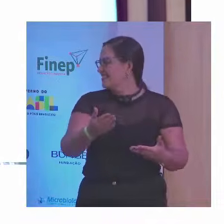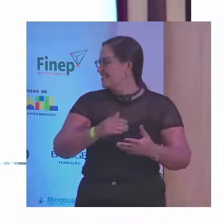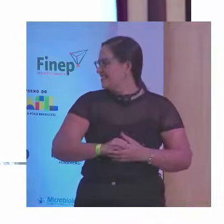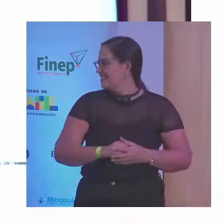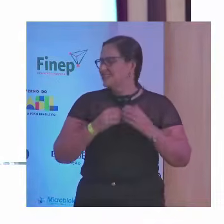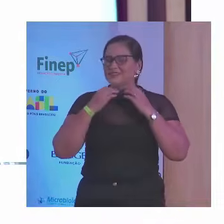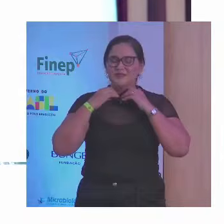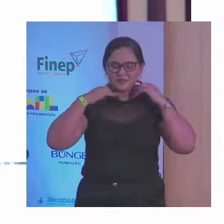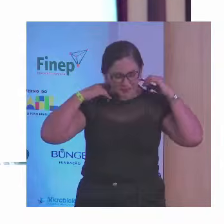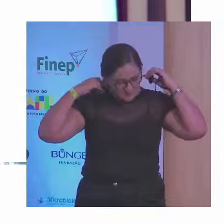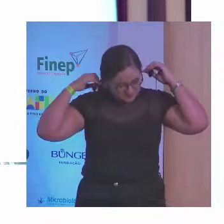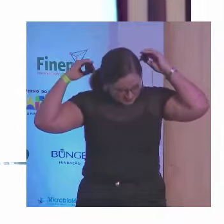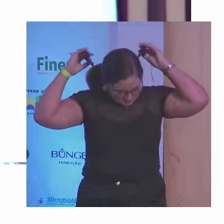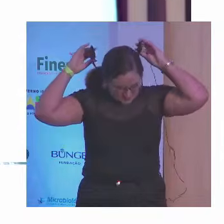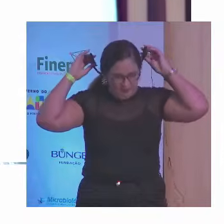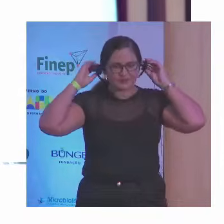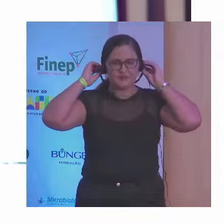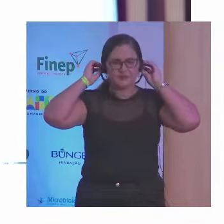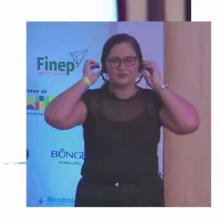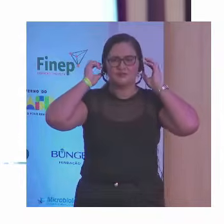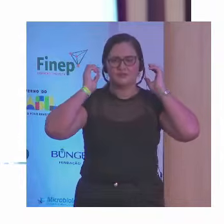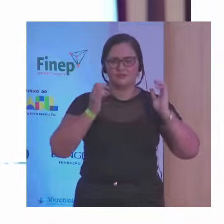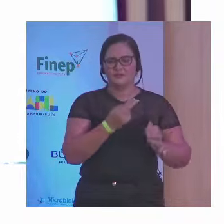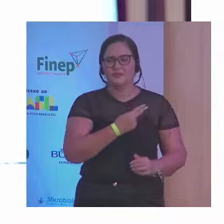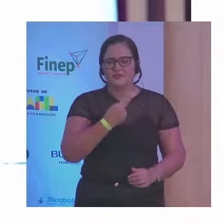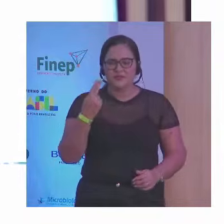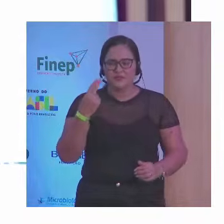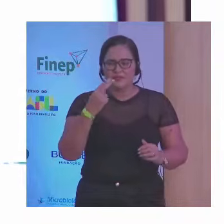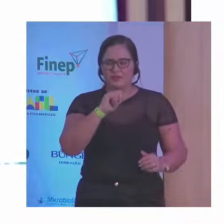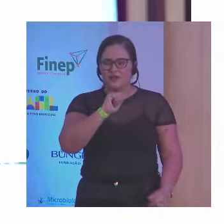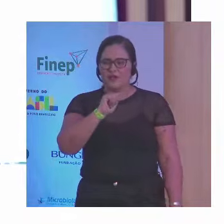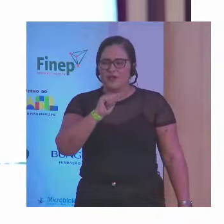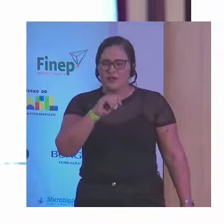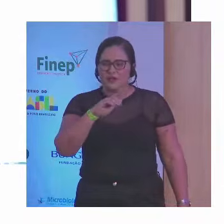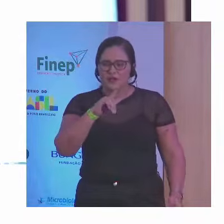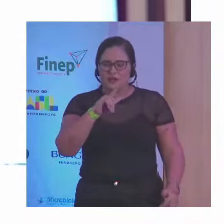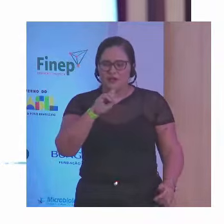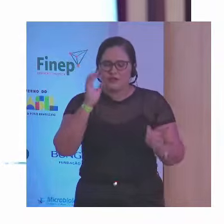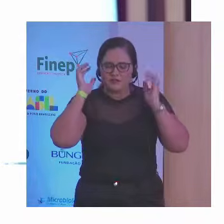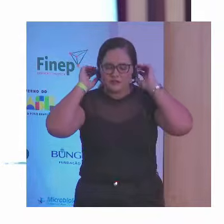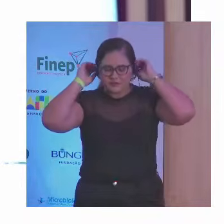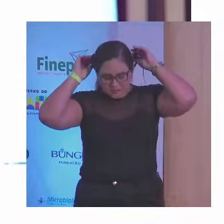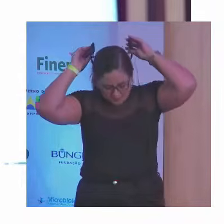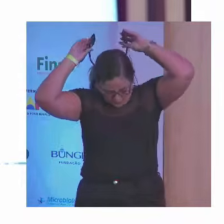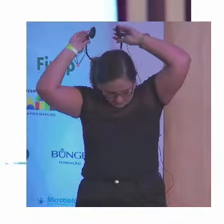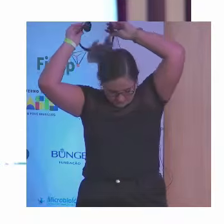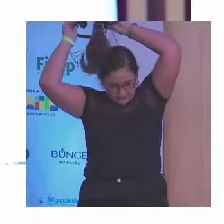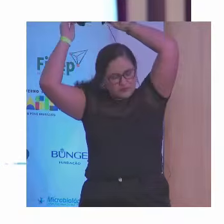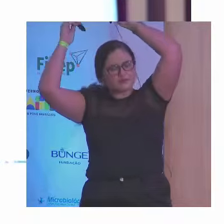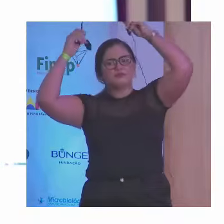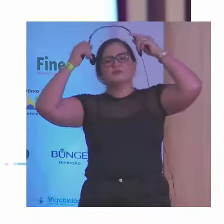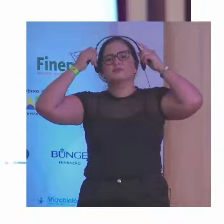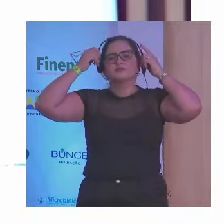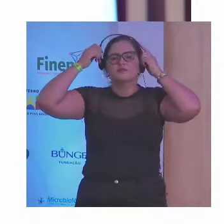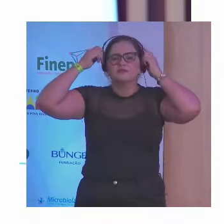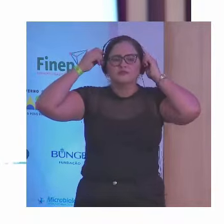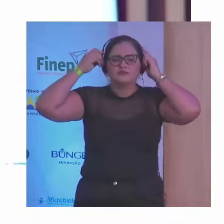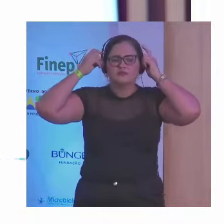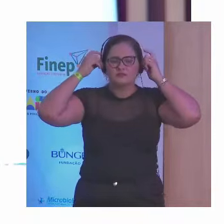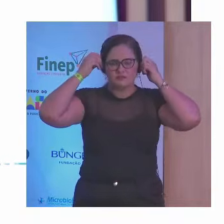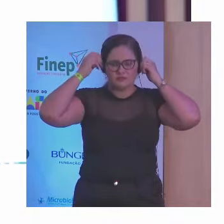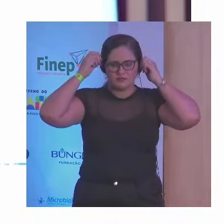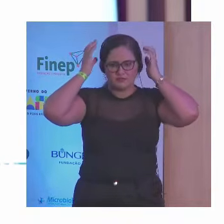My name is Adalberto Val. I'm a researcher of the Brazilian National Institute for the